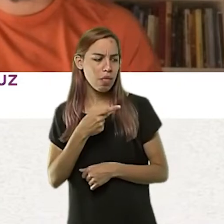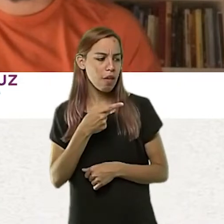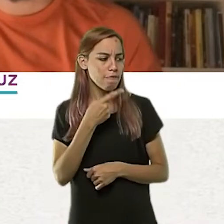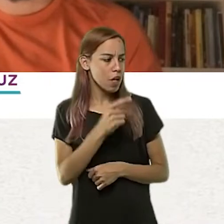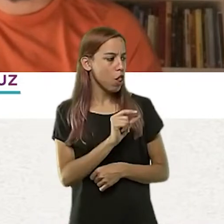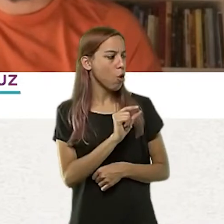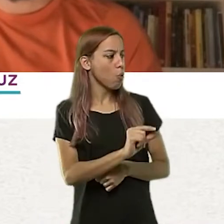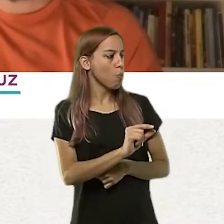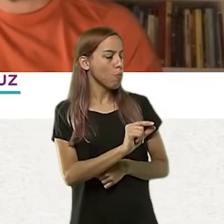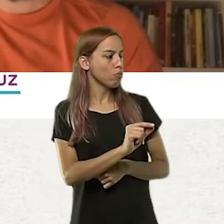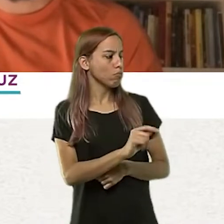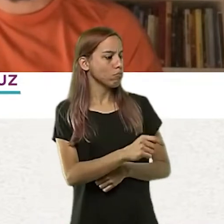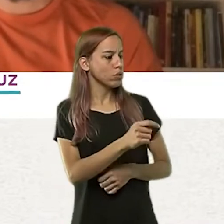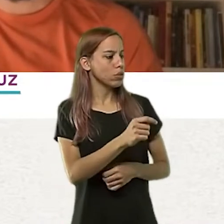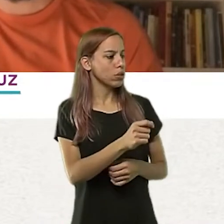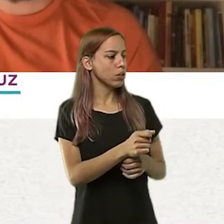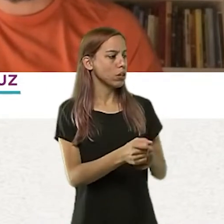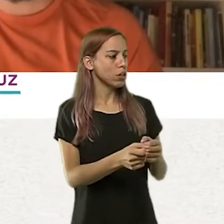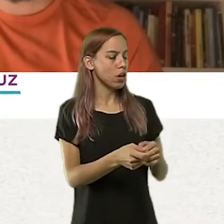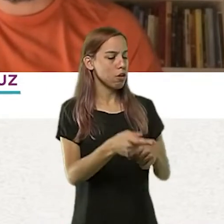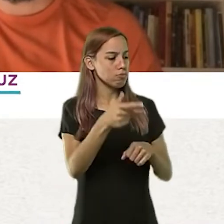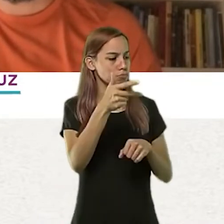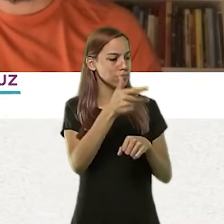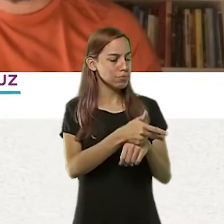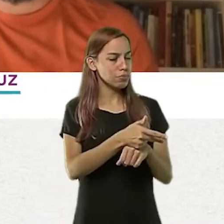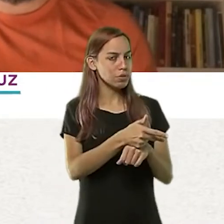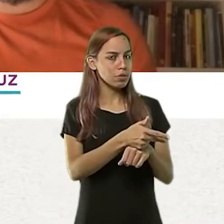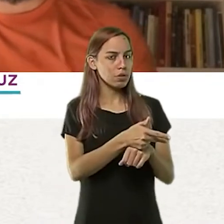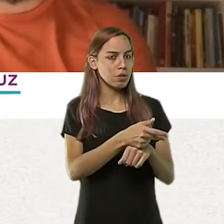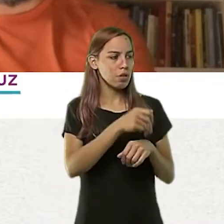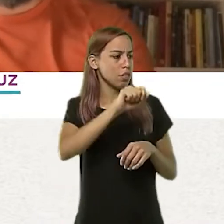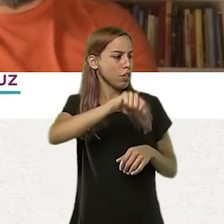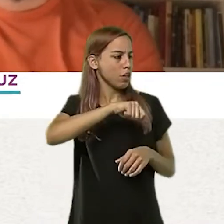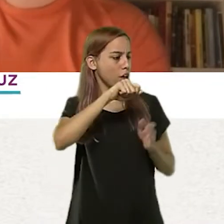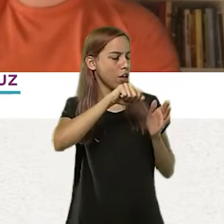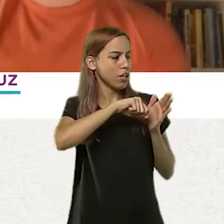de escrita pela Doméstica.